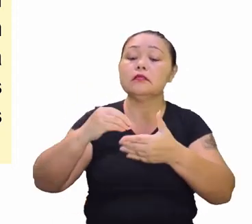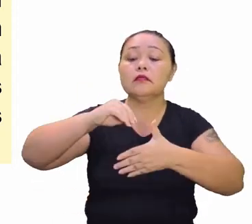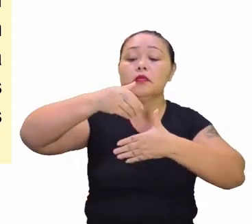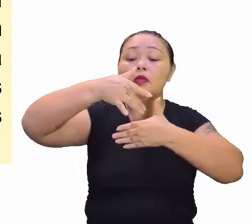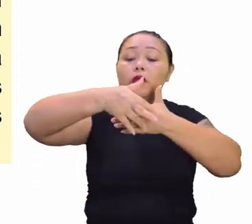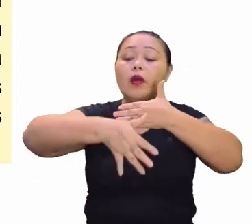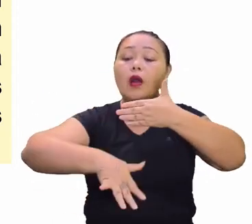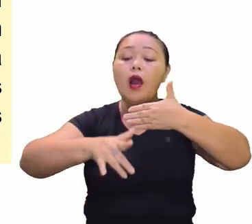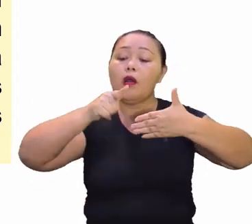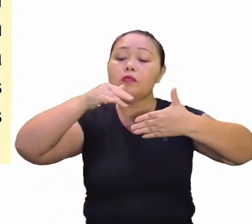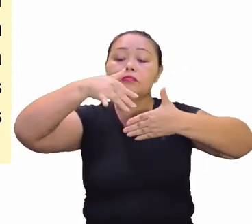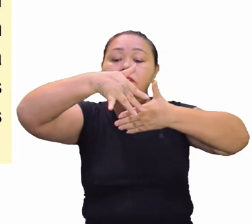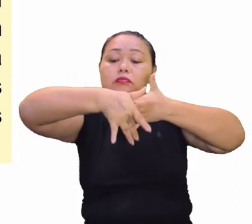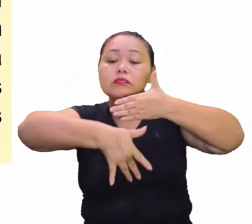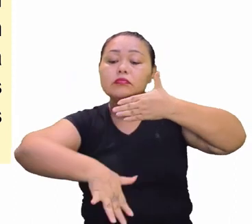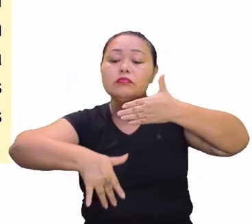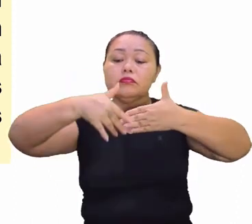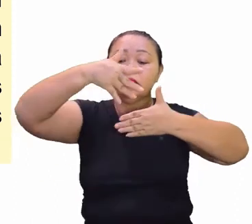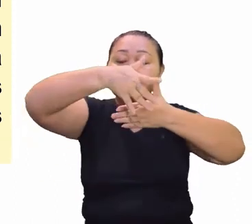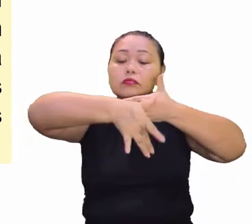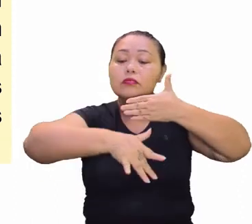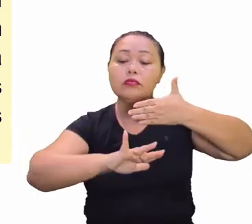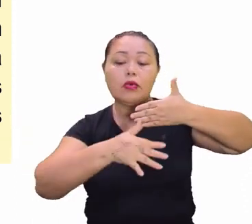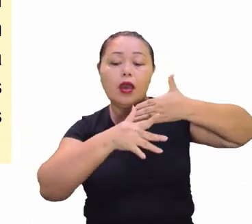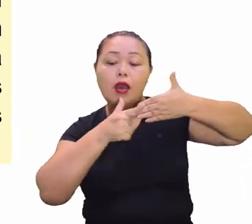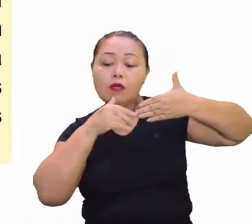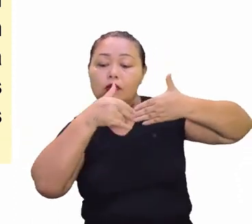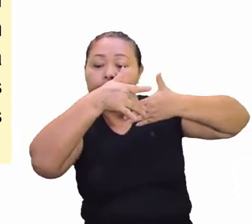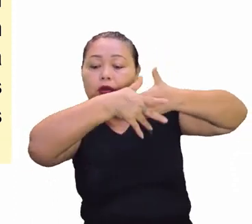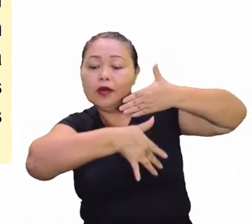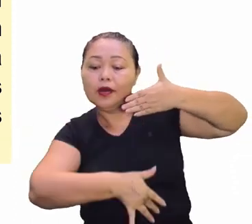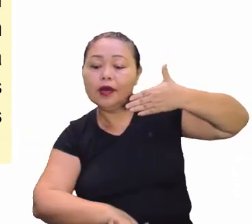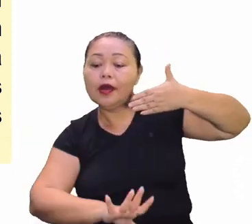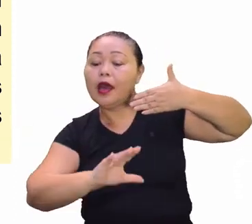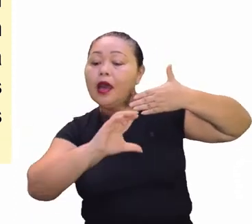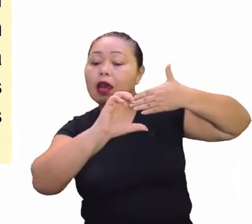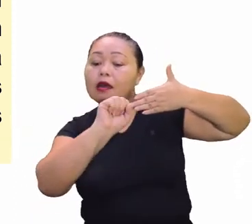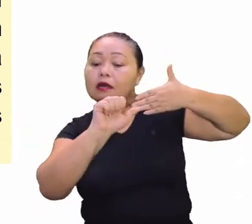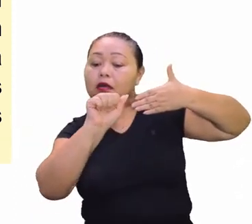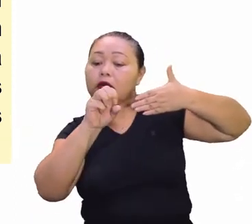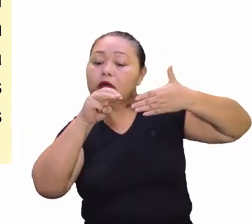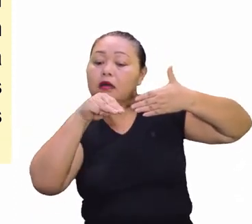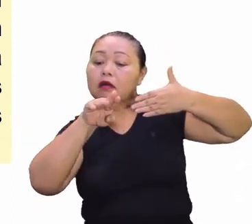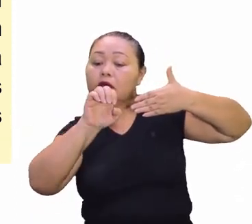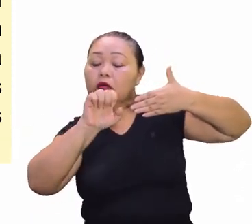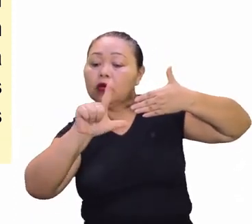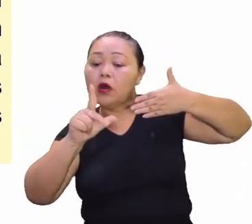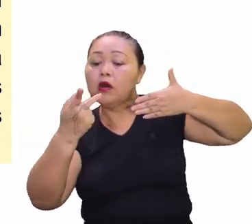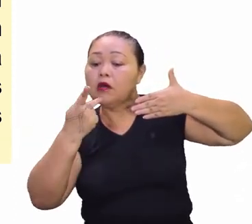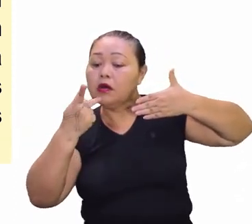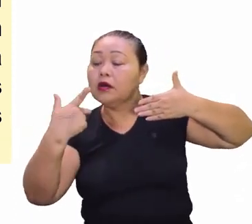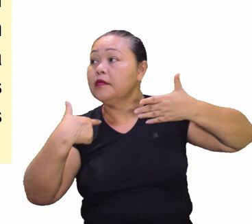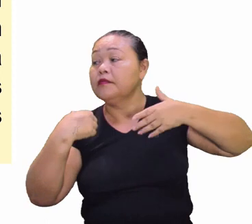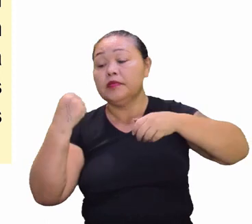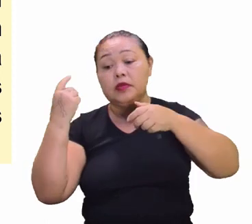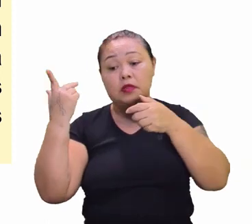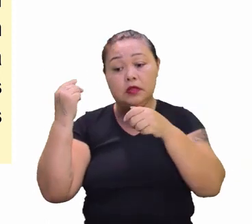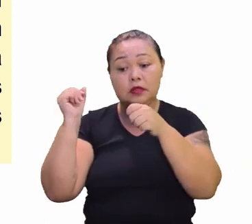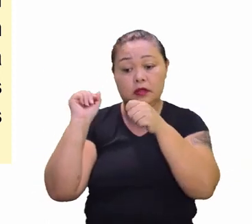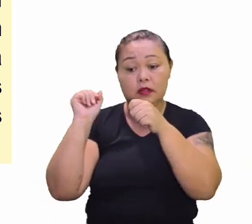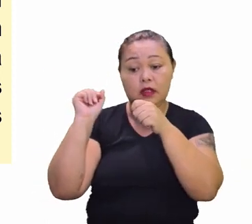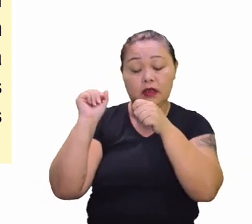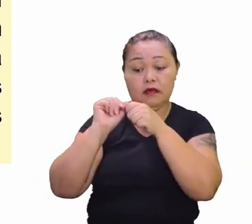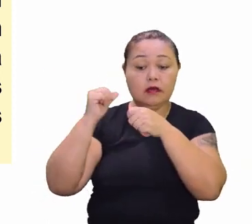ali existente chamada Cachoeira de Samuel. Exatamente. Inclusive, quando se fala em fazer uma